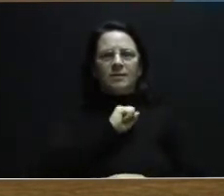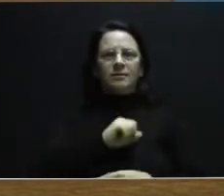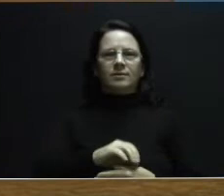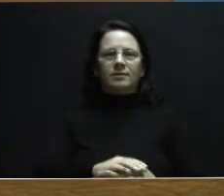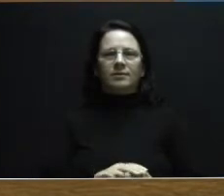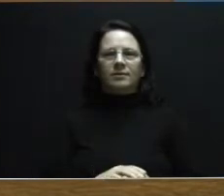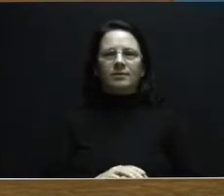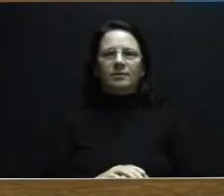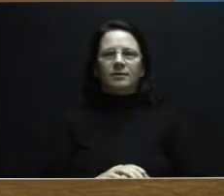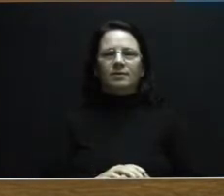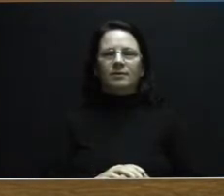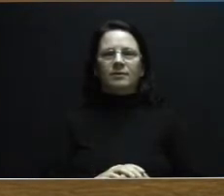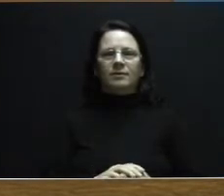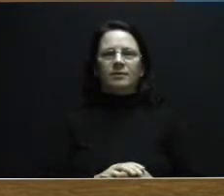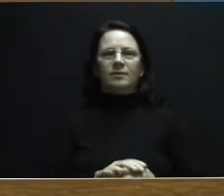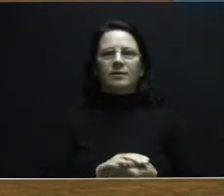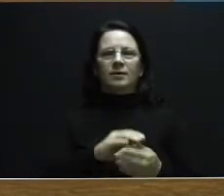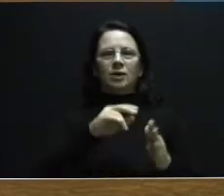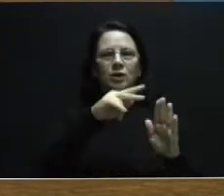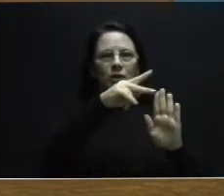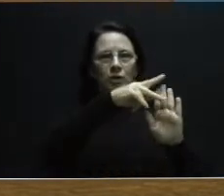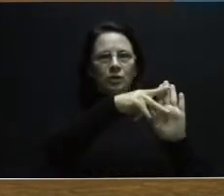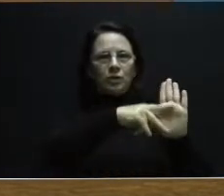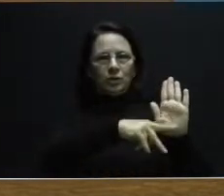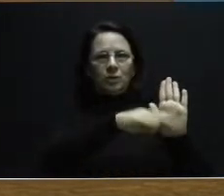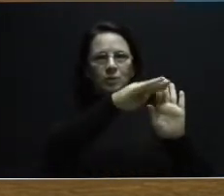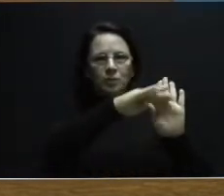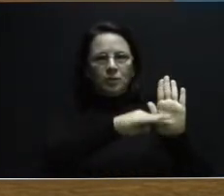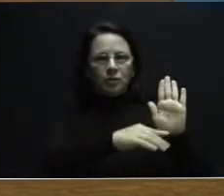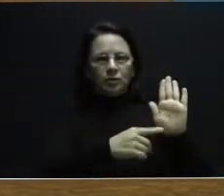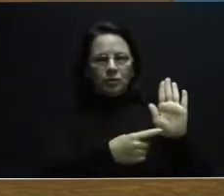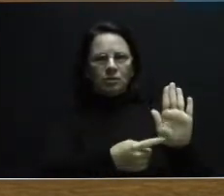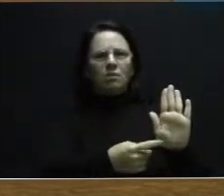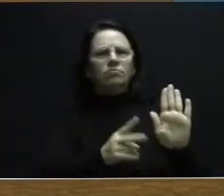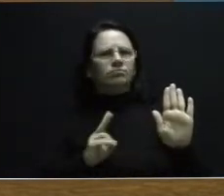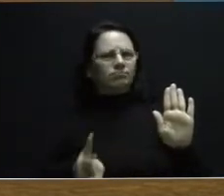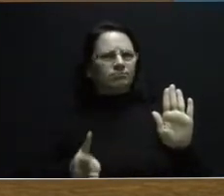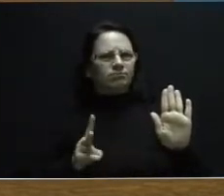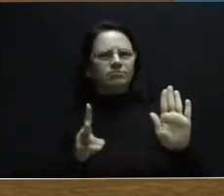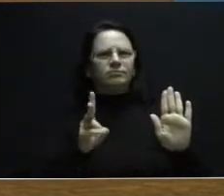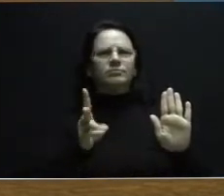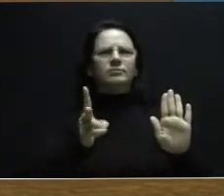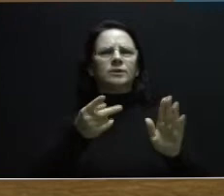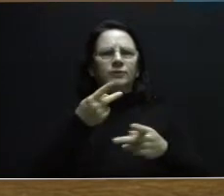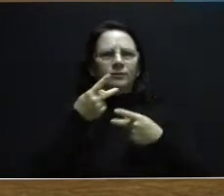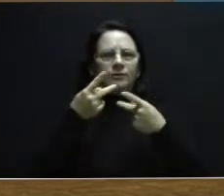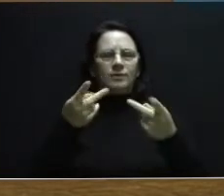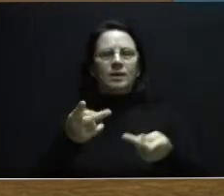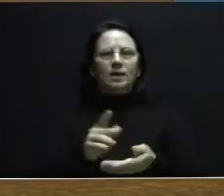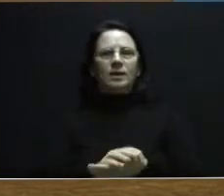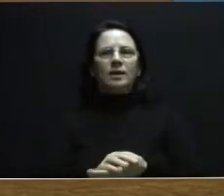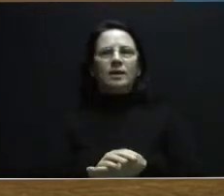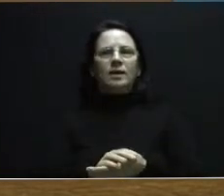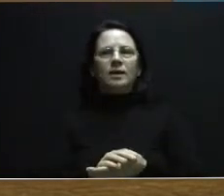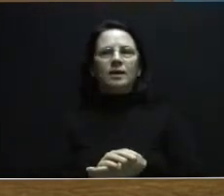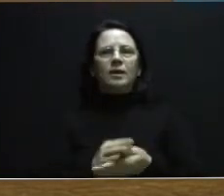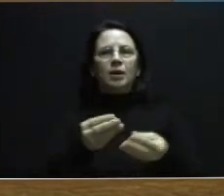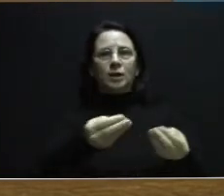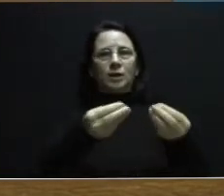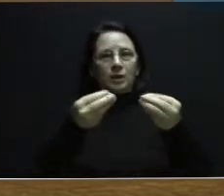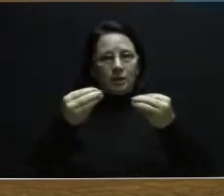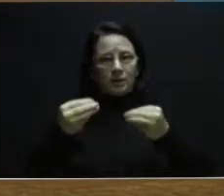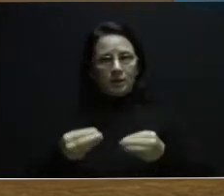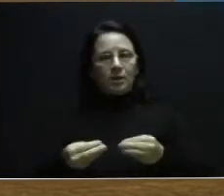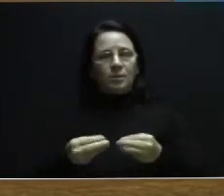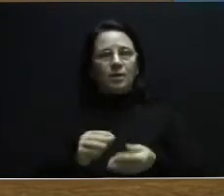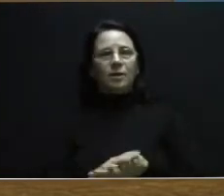quando apresentei esse projeto, na época, eu sempre falo todos os anos e vou repetir sempre, que quem me trouxe esse projeto pronto, né,